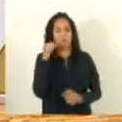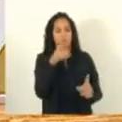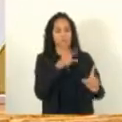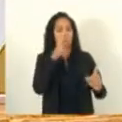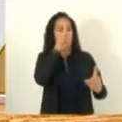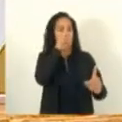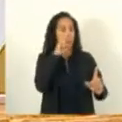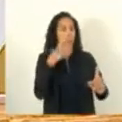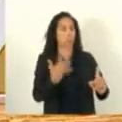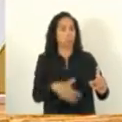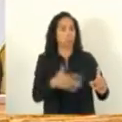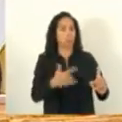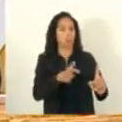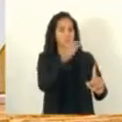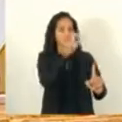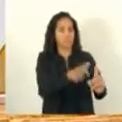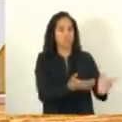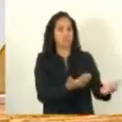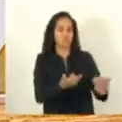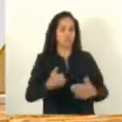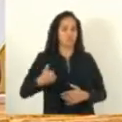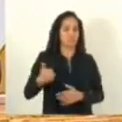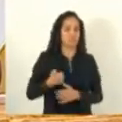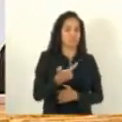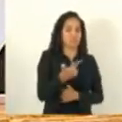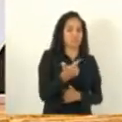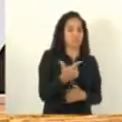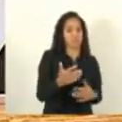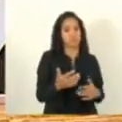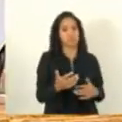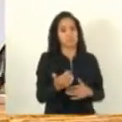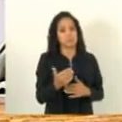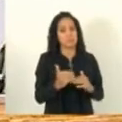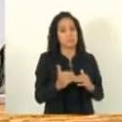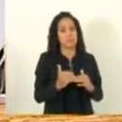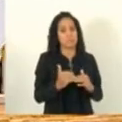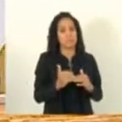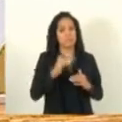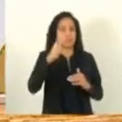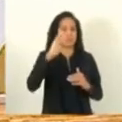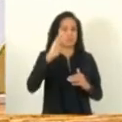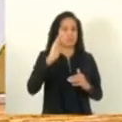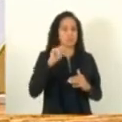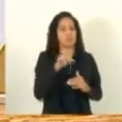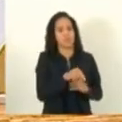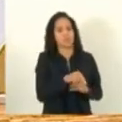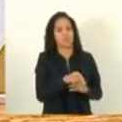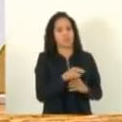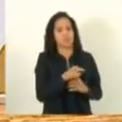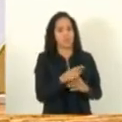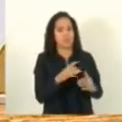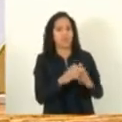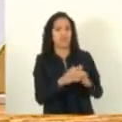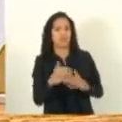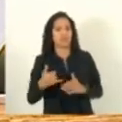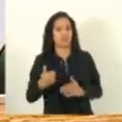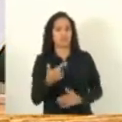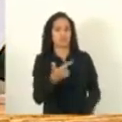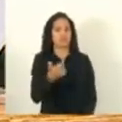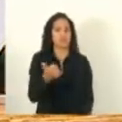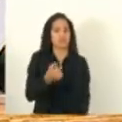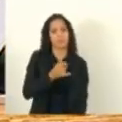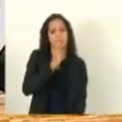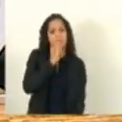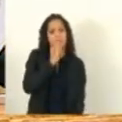são jovens de 12 e que pode de 12 anos acima e que podem ficar até os 21 anos. Por